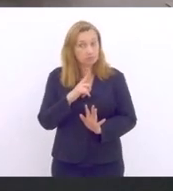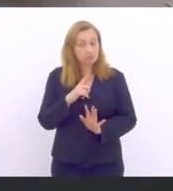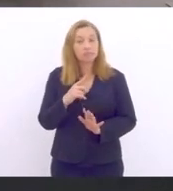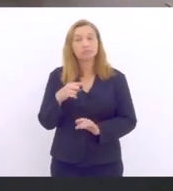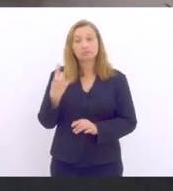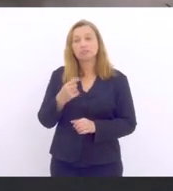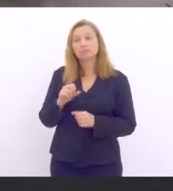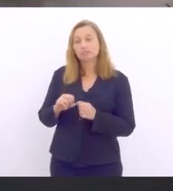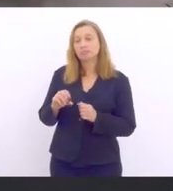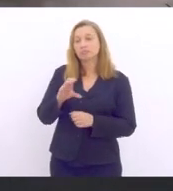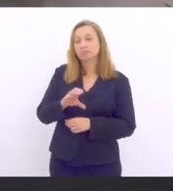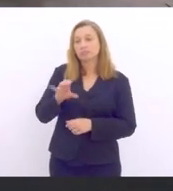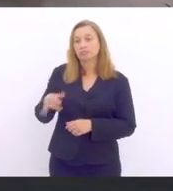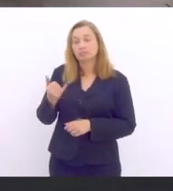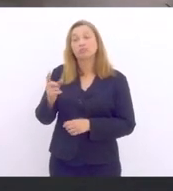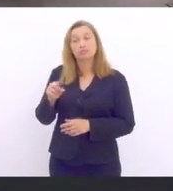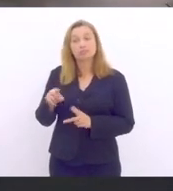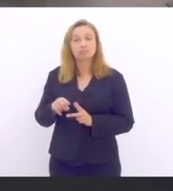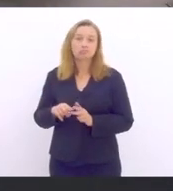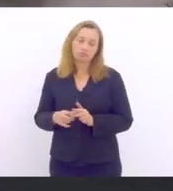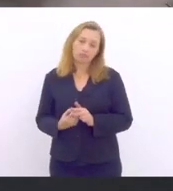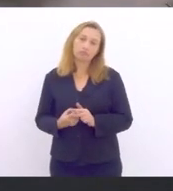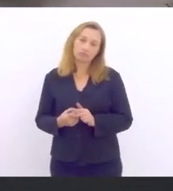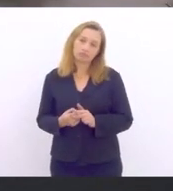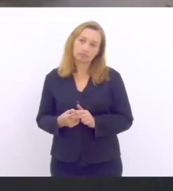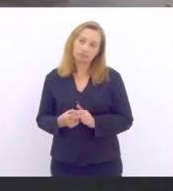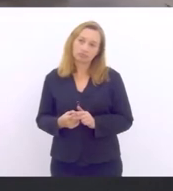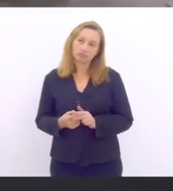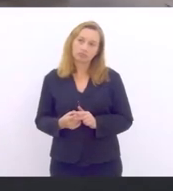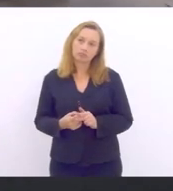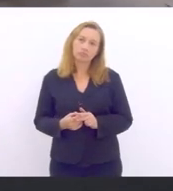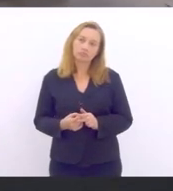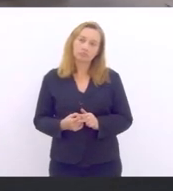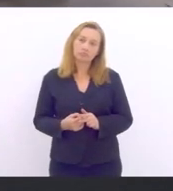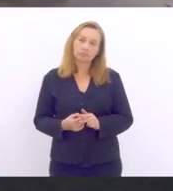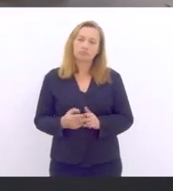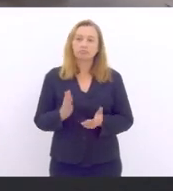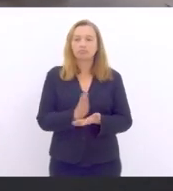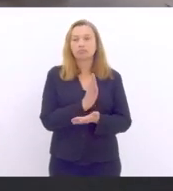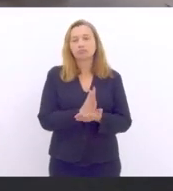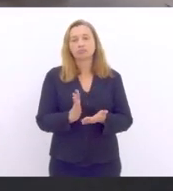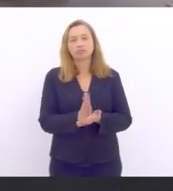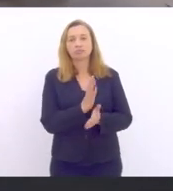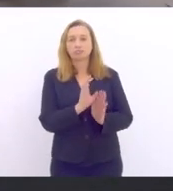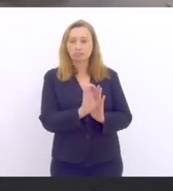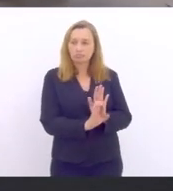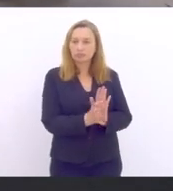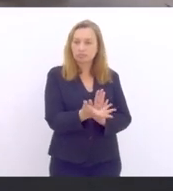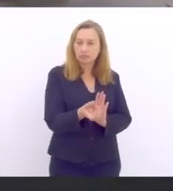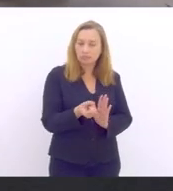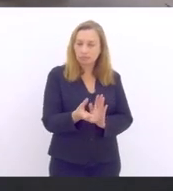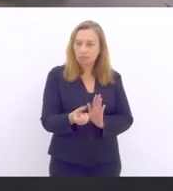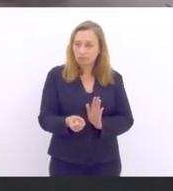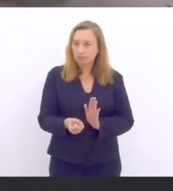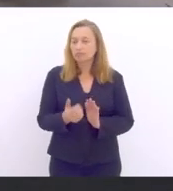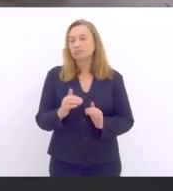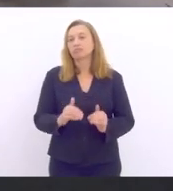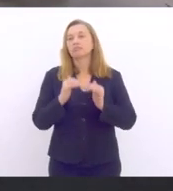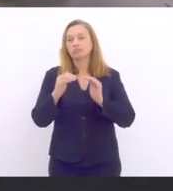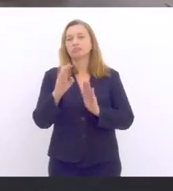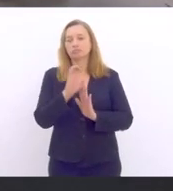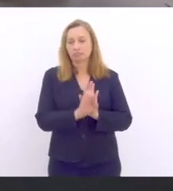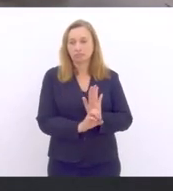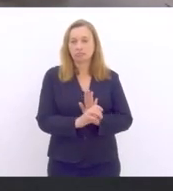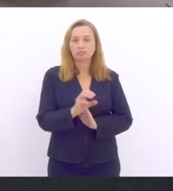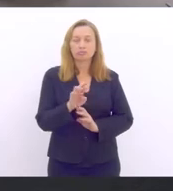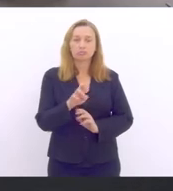na CCJ é exatamente corrigir, através do acatamento de algumas emendas ou subemendas, o Coronel Salema bem conhece